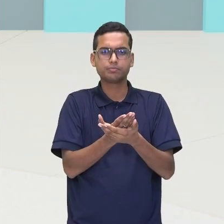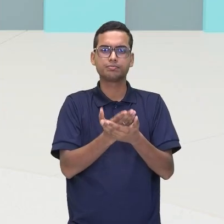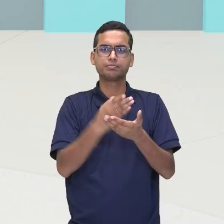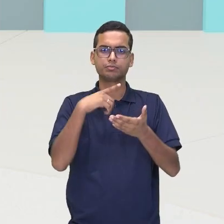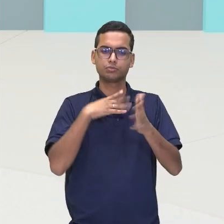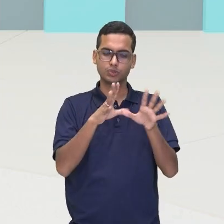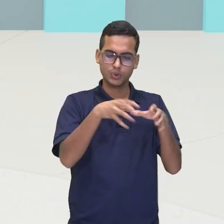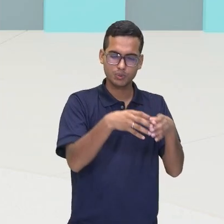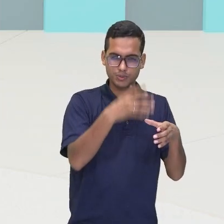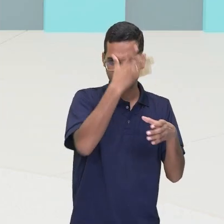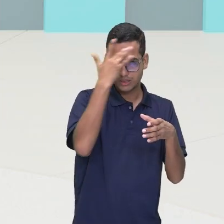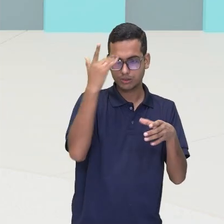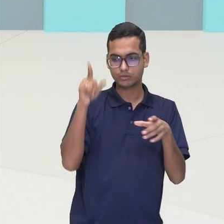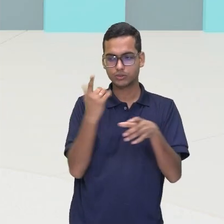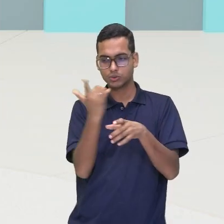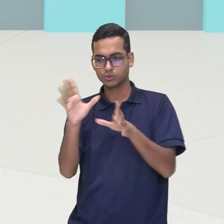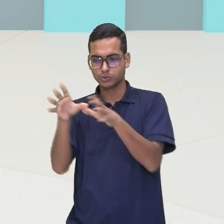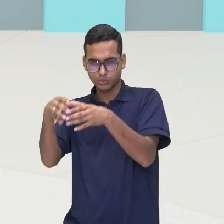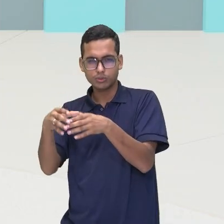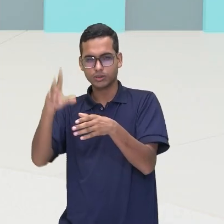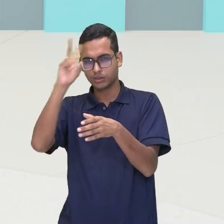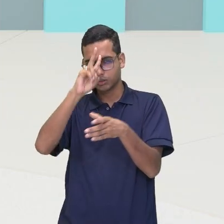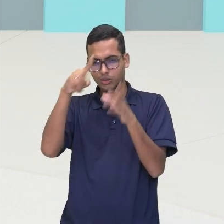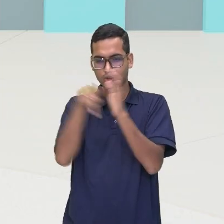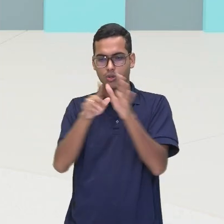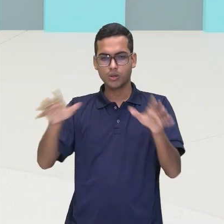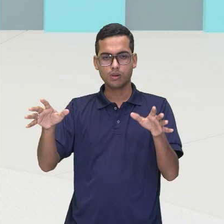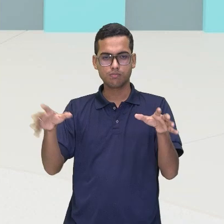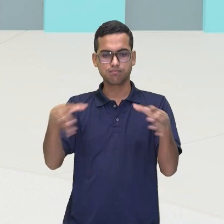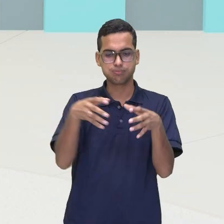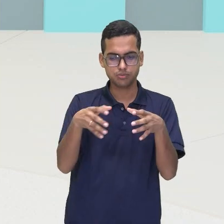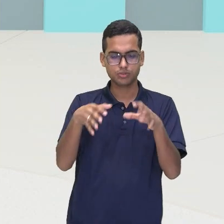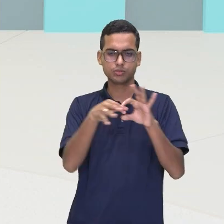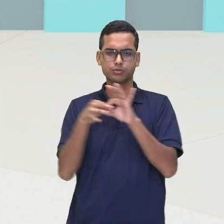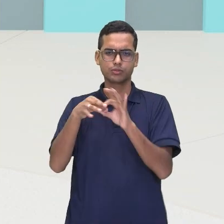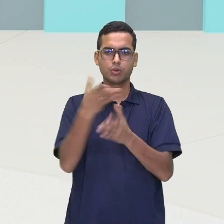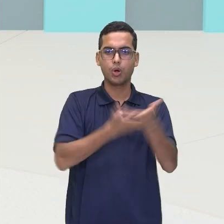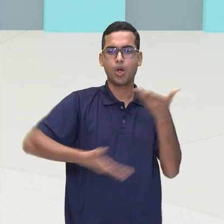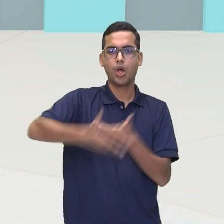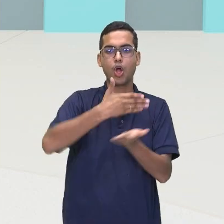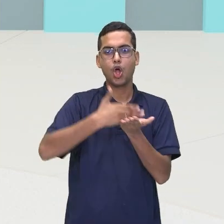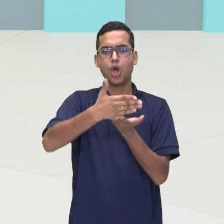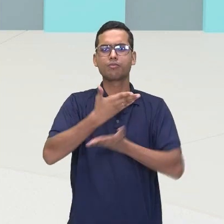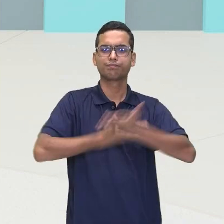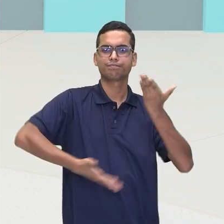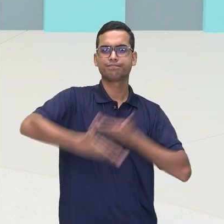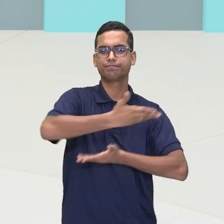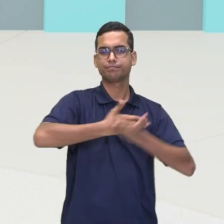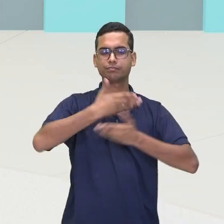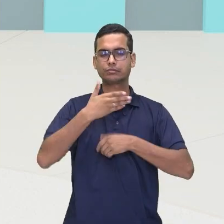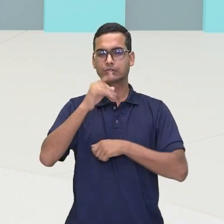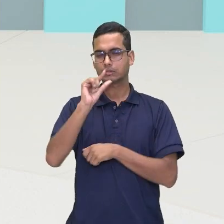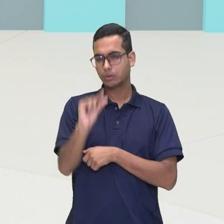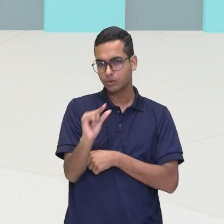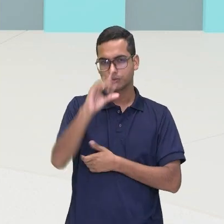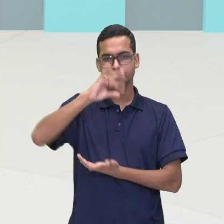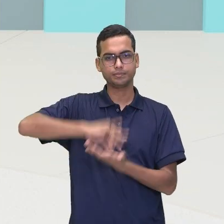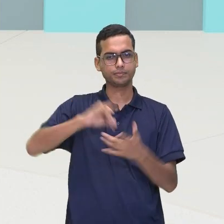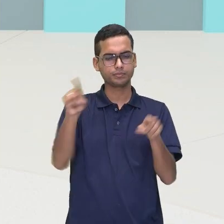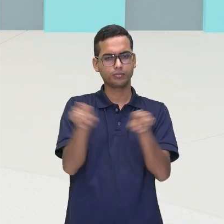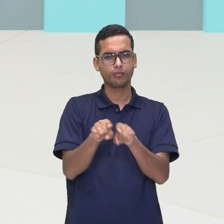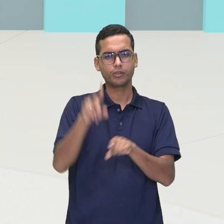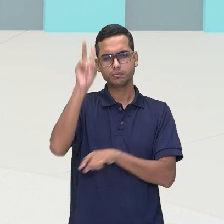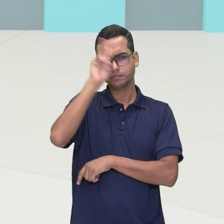só, no primeiro quadrante, a gente enxerga que eu tenho lá em cima as pessoas que podemos